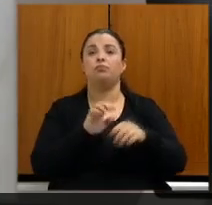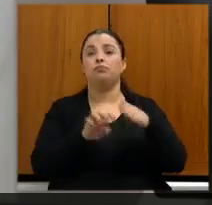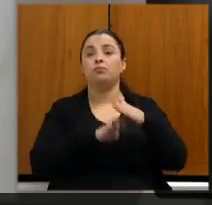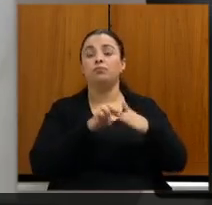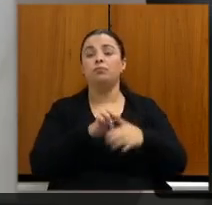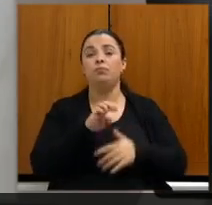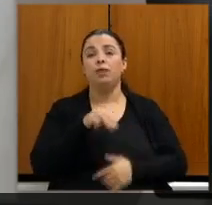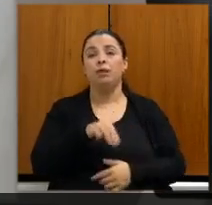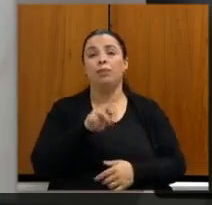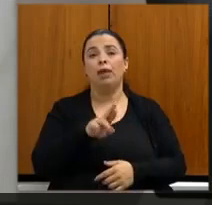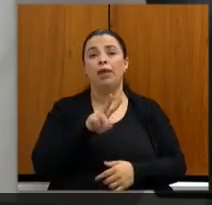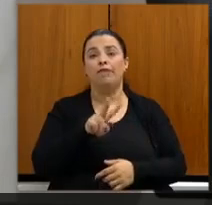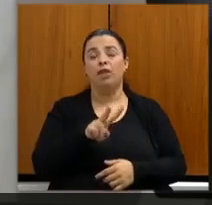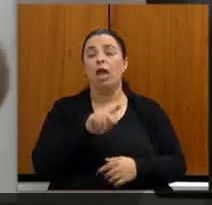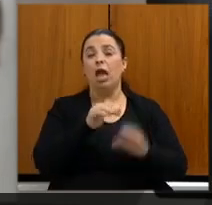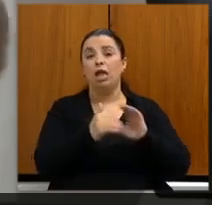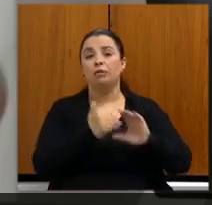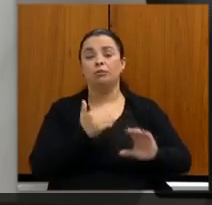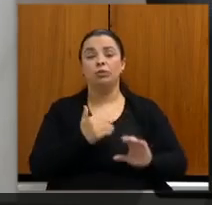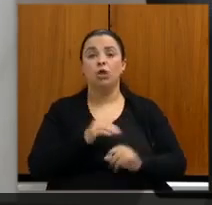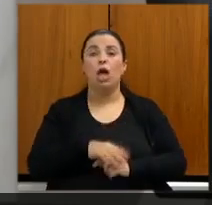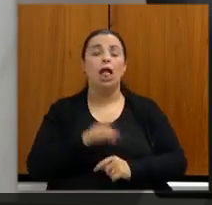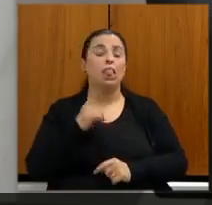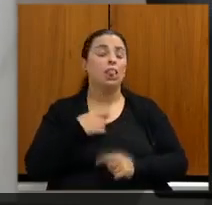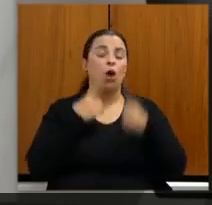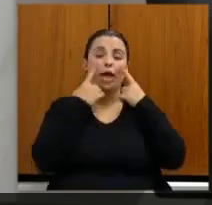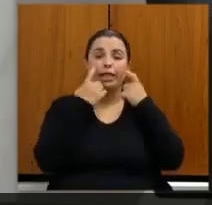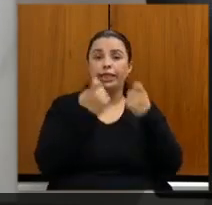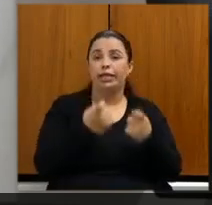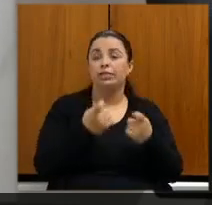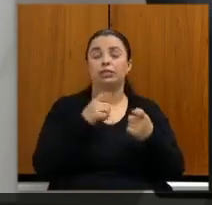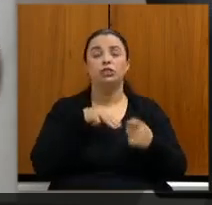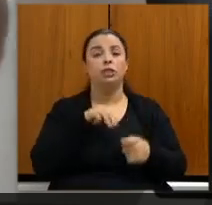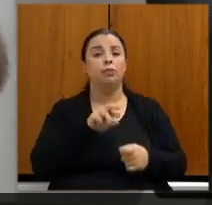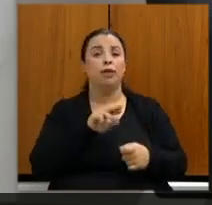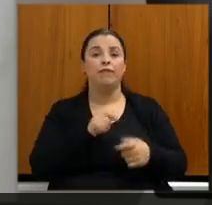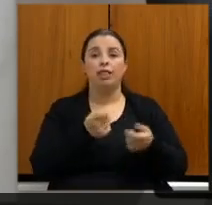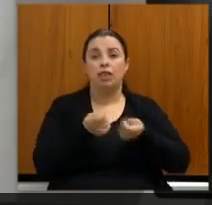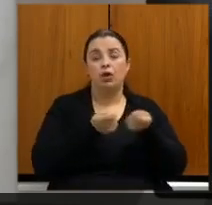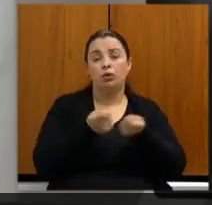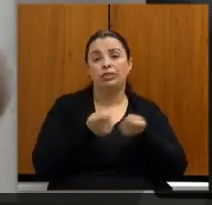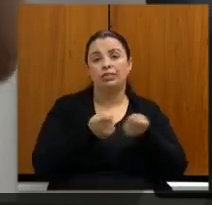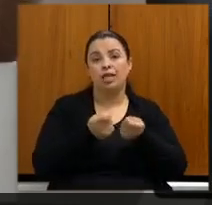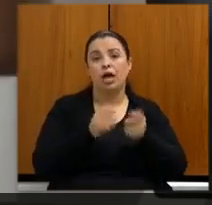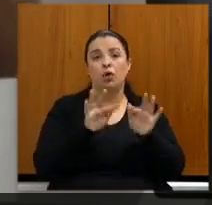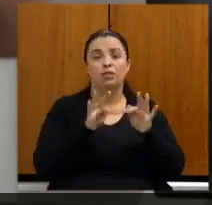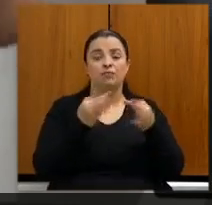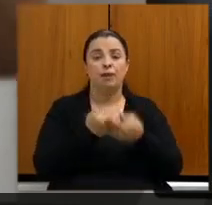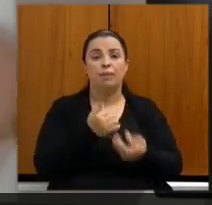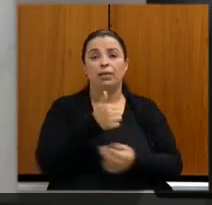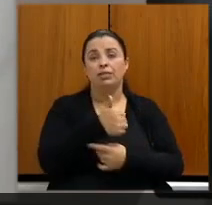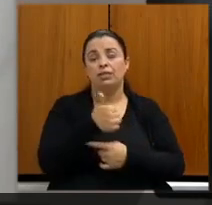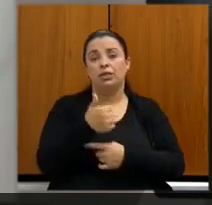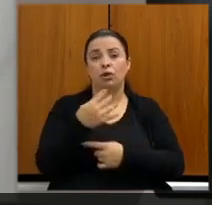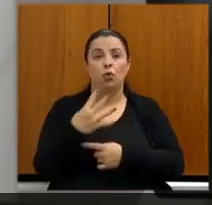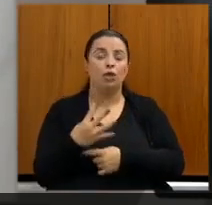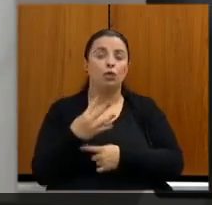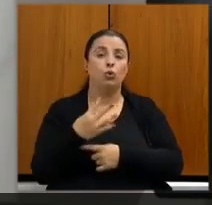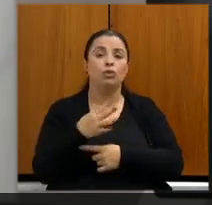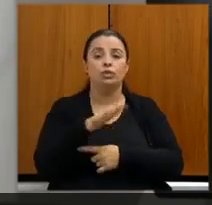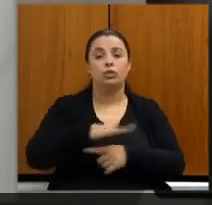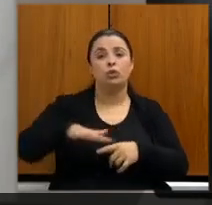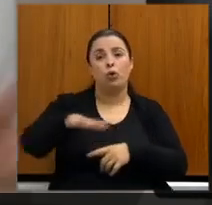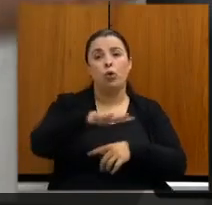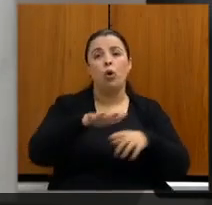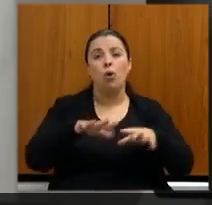negociar com a 114 famílias da ocupação É Pingo d'Água que está ameaçada de